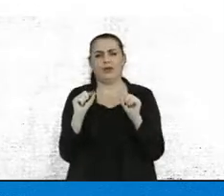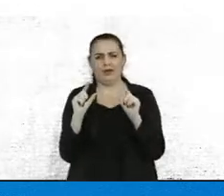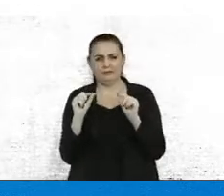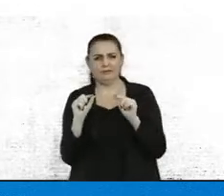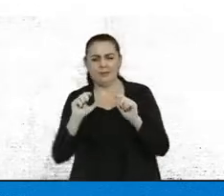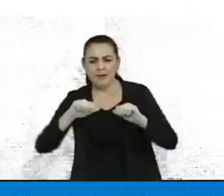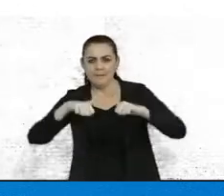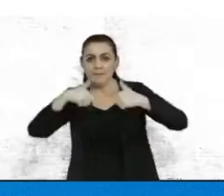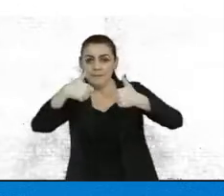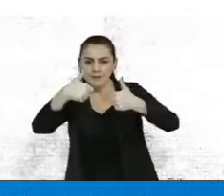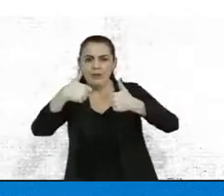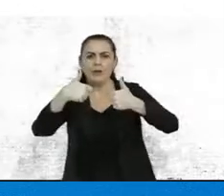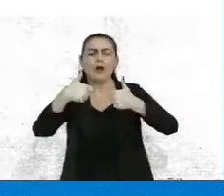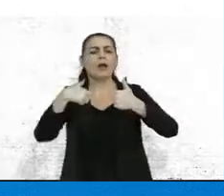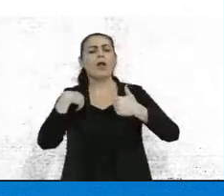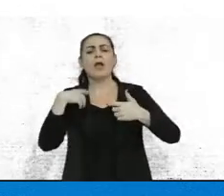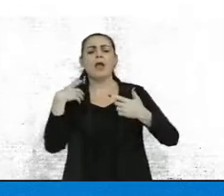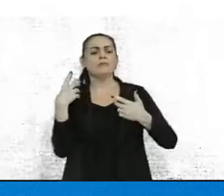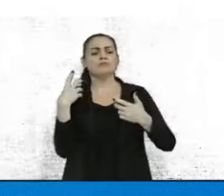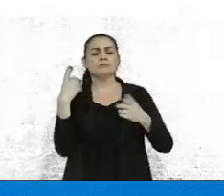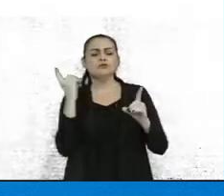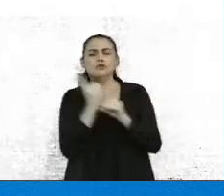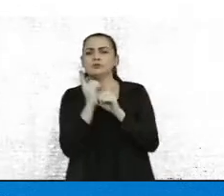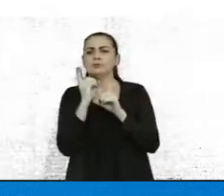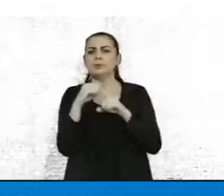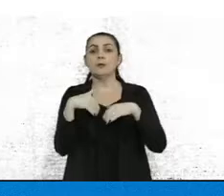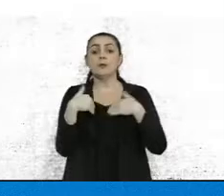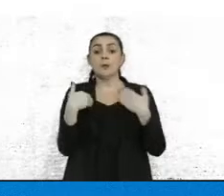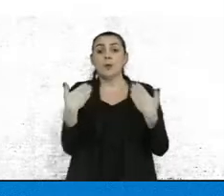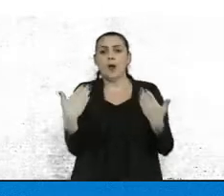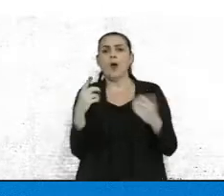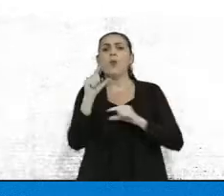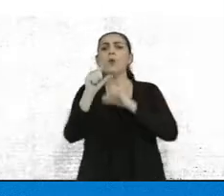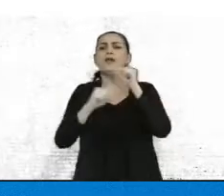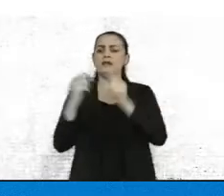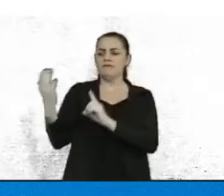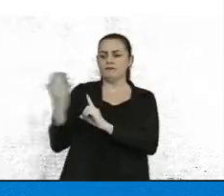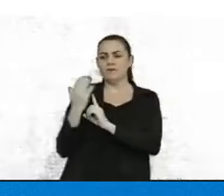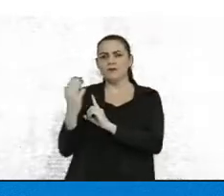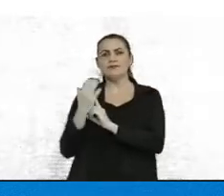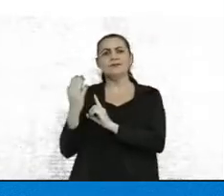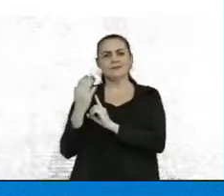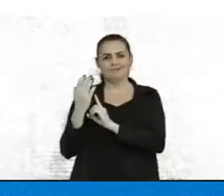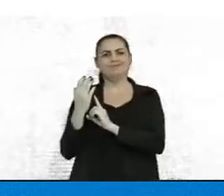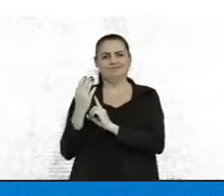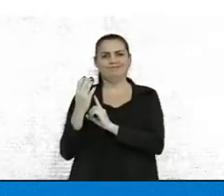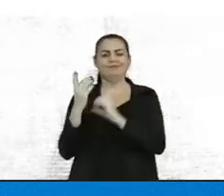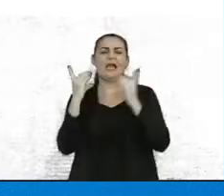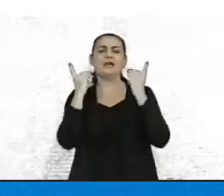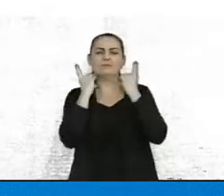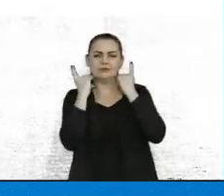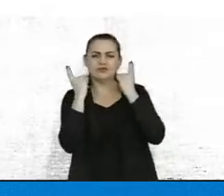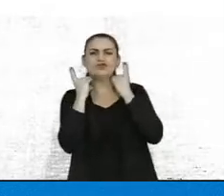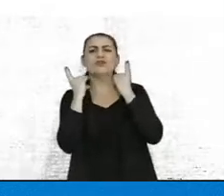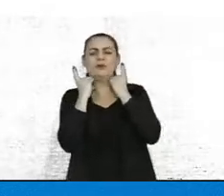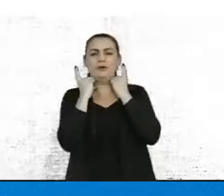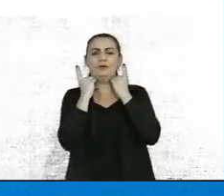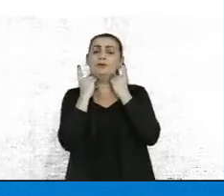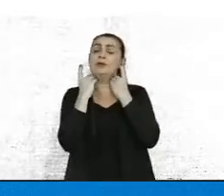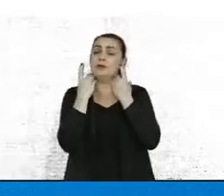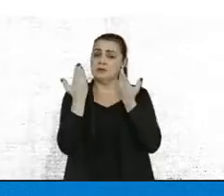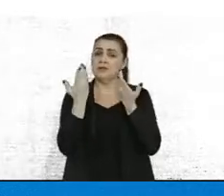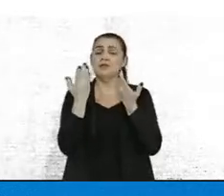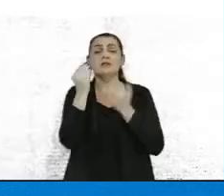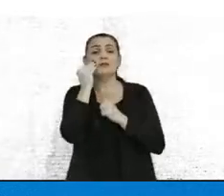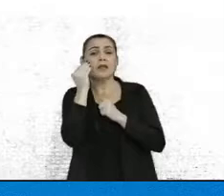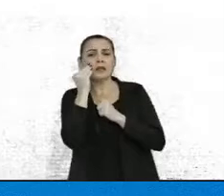quais são os gatilhos em cada um de nós, tá? E remover e reduzir a exposição a esses gatilhos.